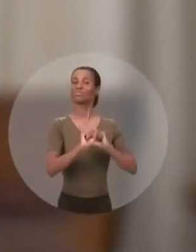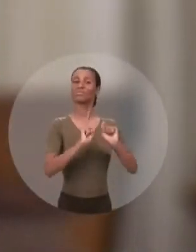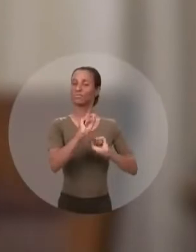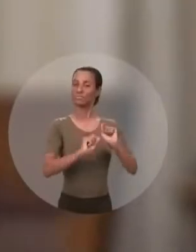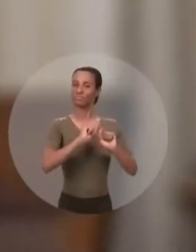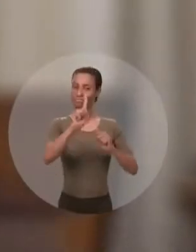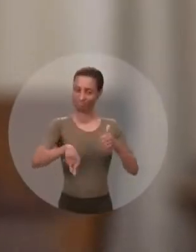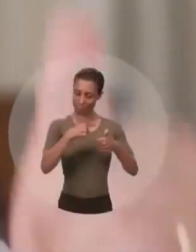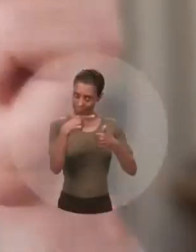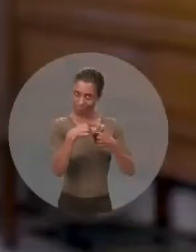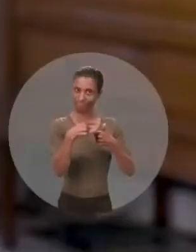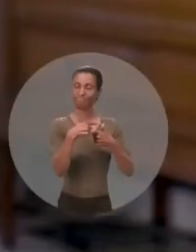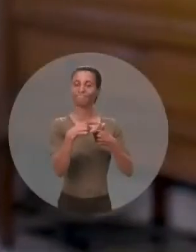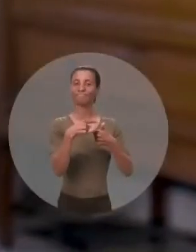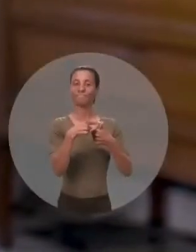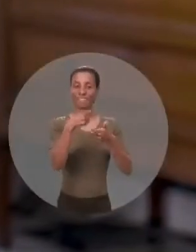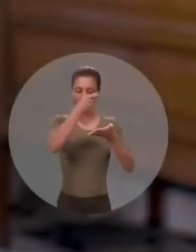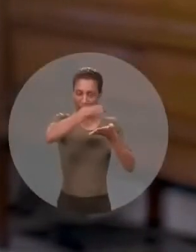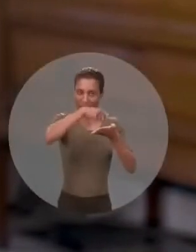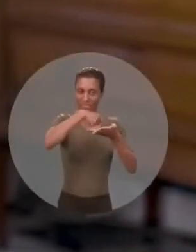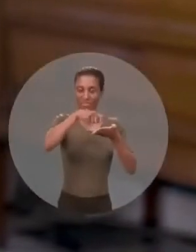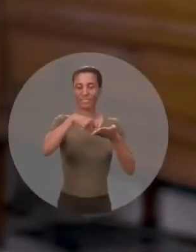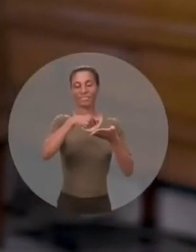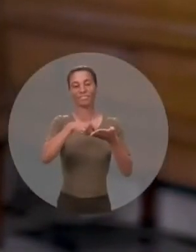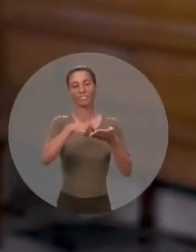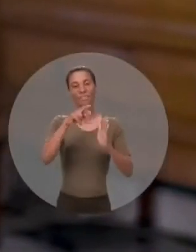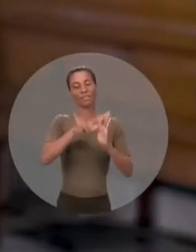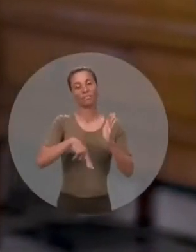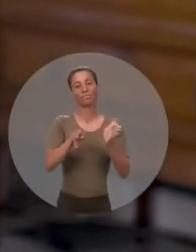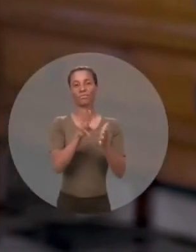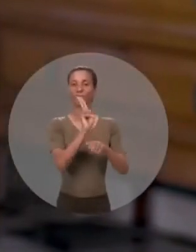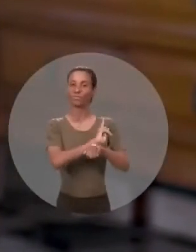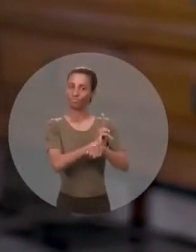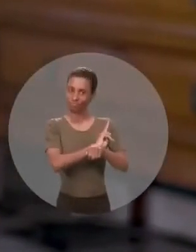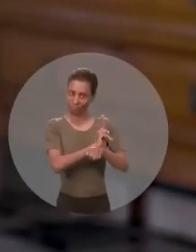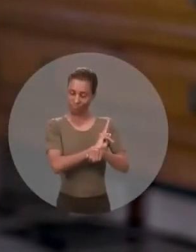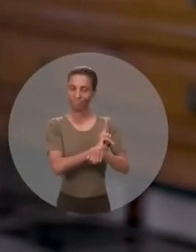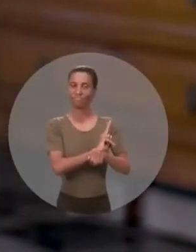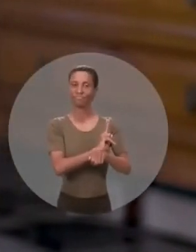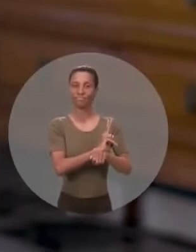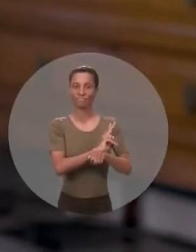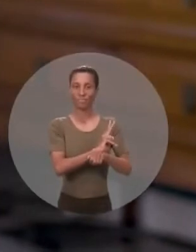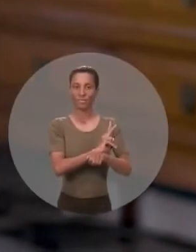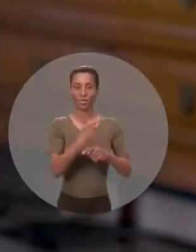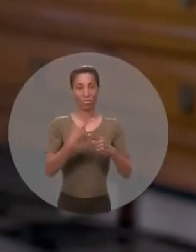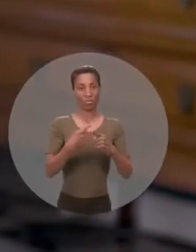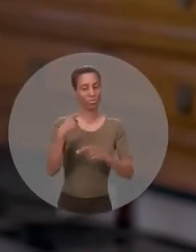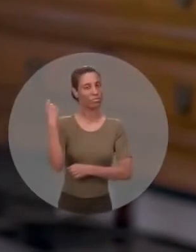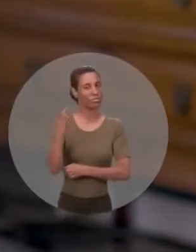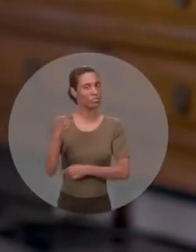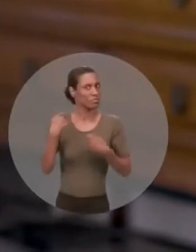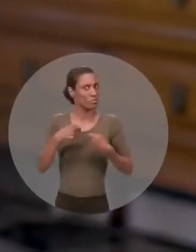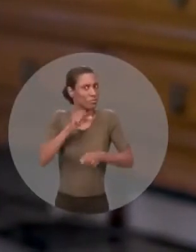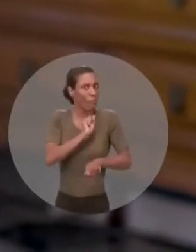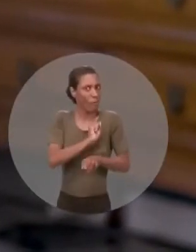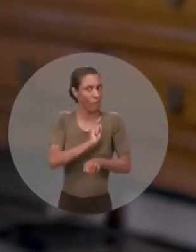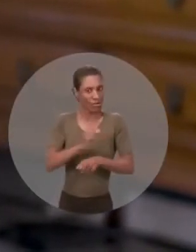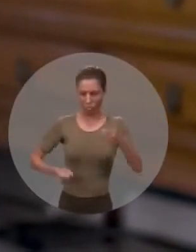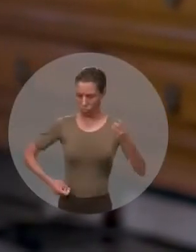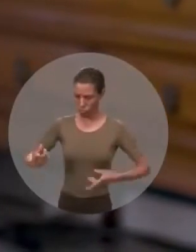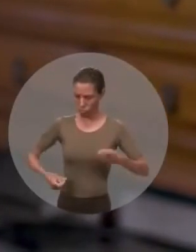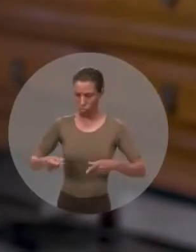passa por este caminho. 1. Assinar adesão ao regime de recuperação fiscal. O Rio Grande